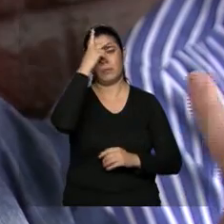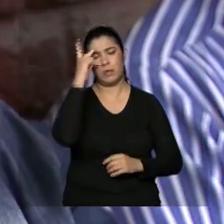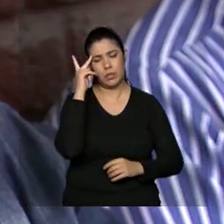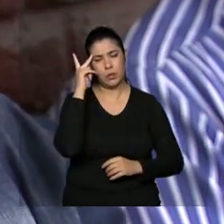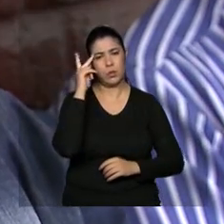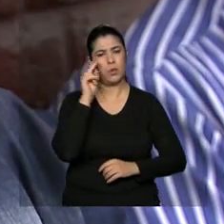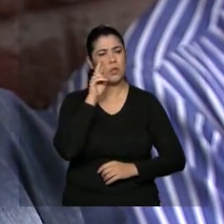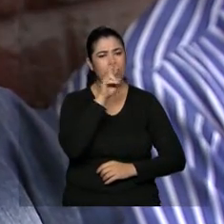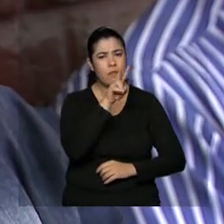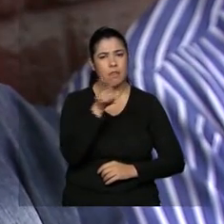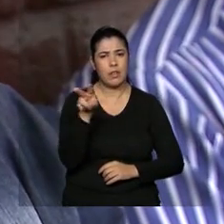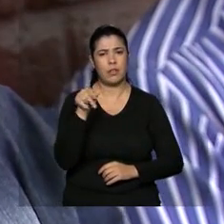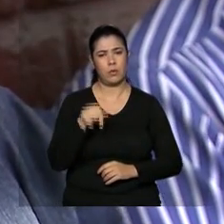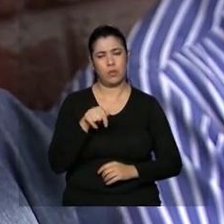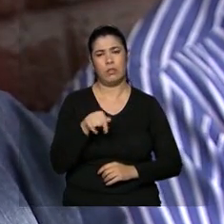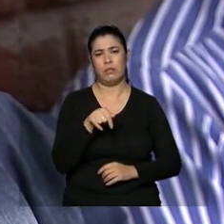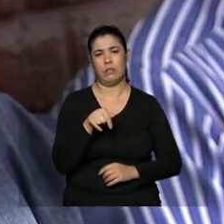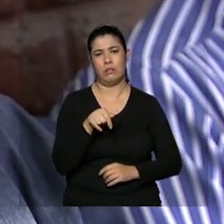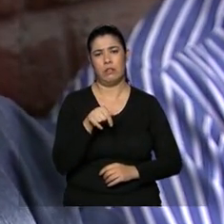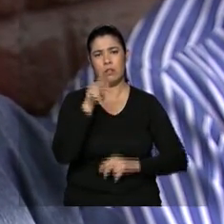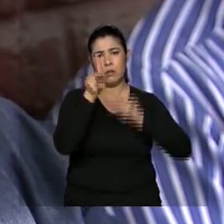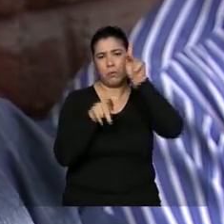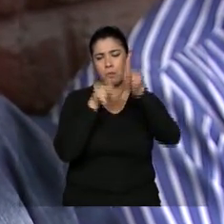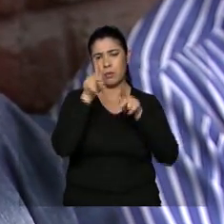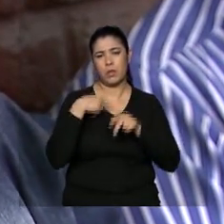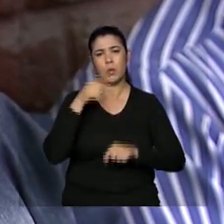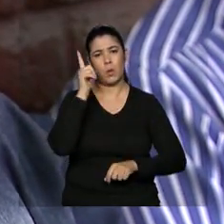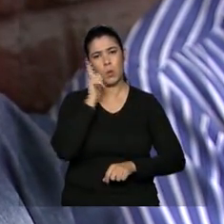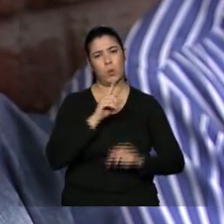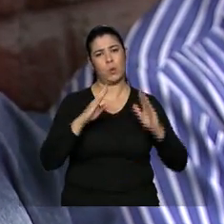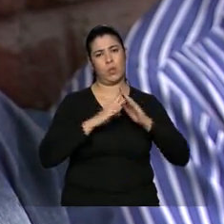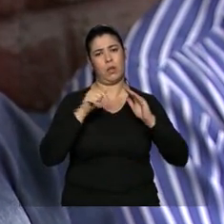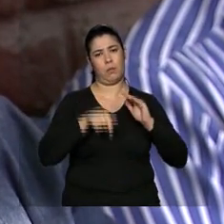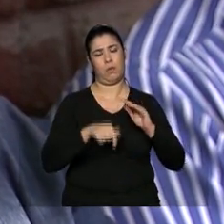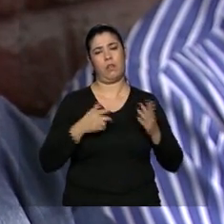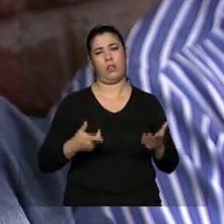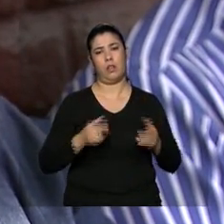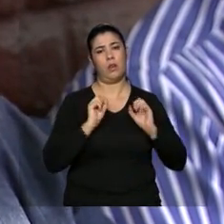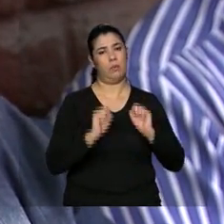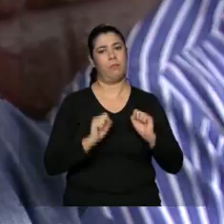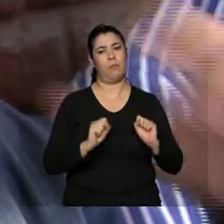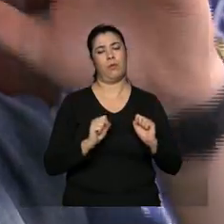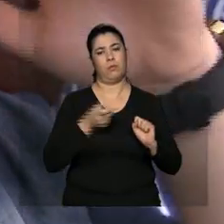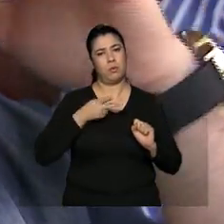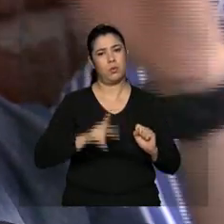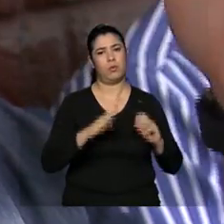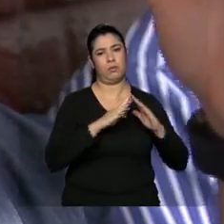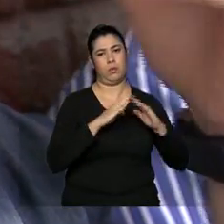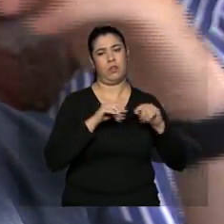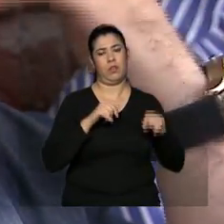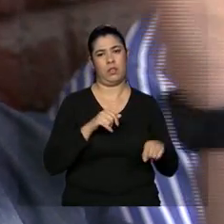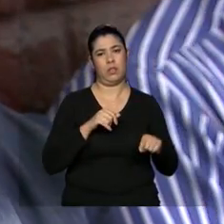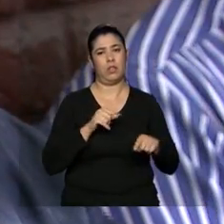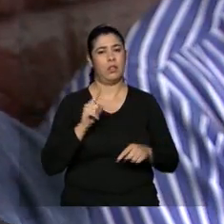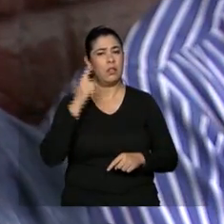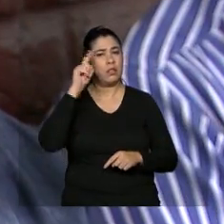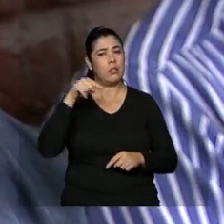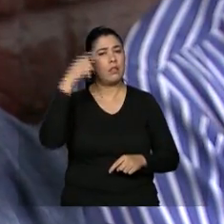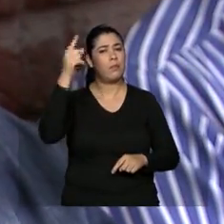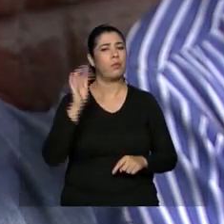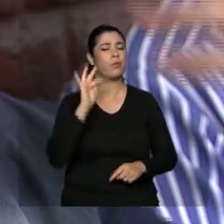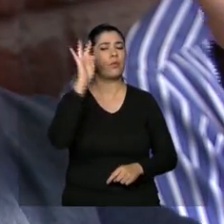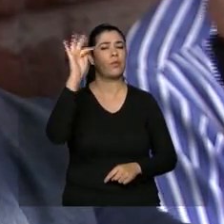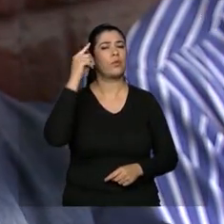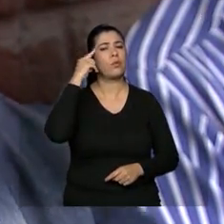Brasil, e o ver, eu vou e consegue morar aqui, pode eu ficar aqui. E depois pensar,